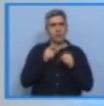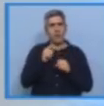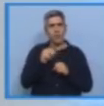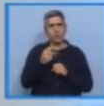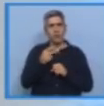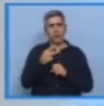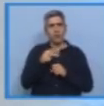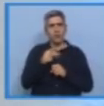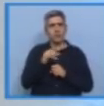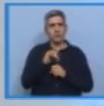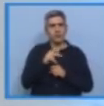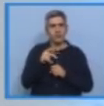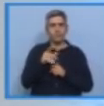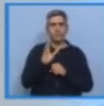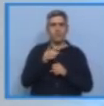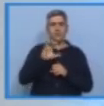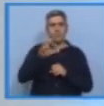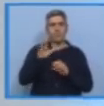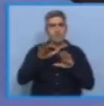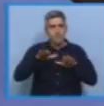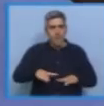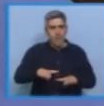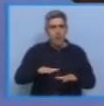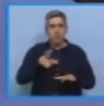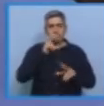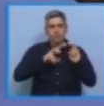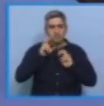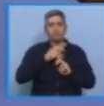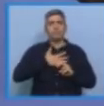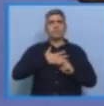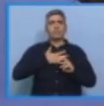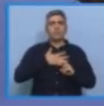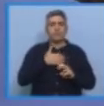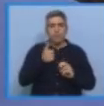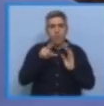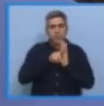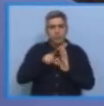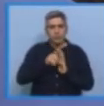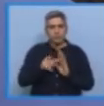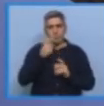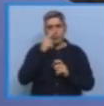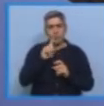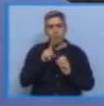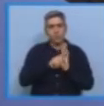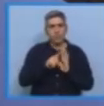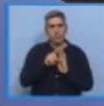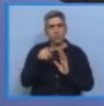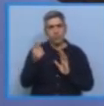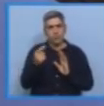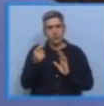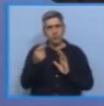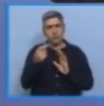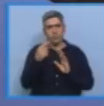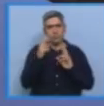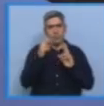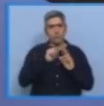eutanásia. Parece-me que é preciso que o país pare, respire, e um bom legislador é muitas vezes aquele que não legisla. E eu